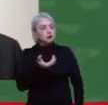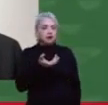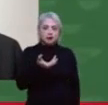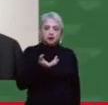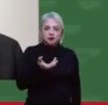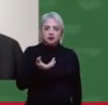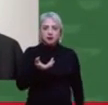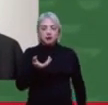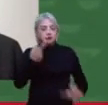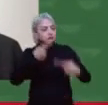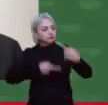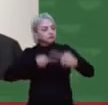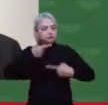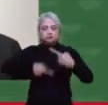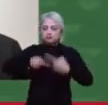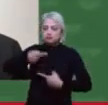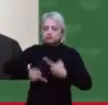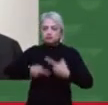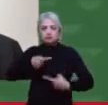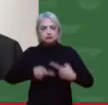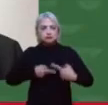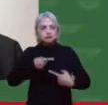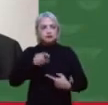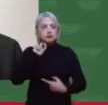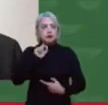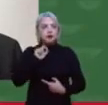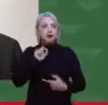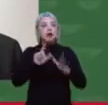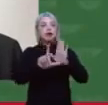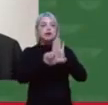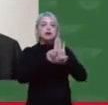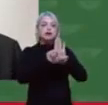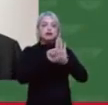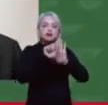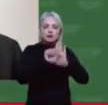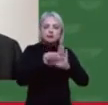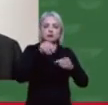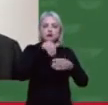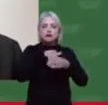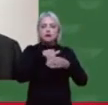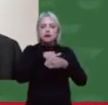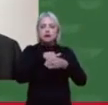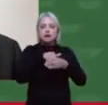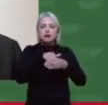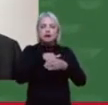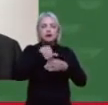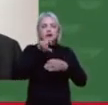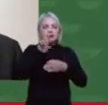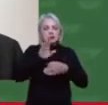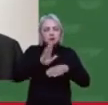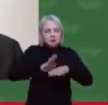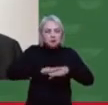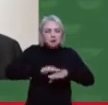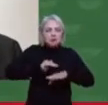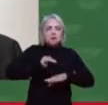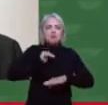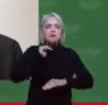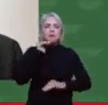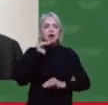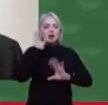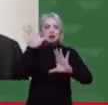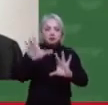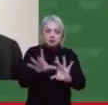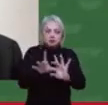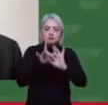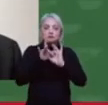queremos, nesse debate aqui, que a legislação eleitoral seja cada vez mais